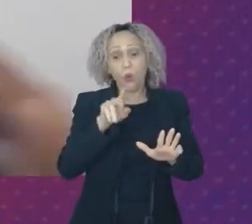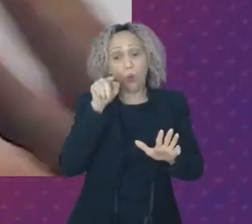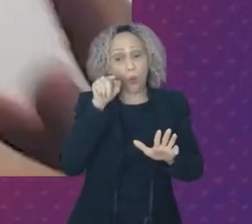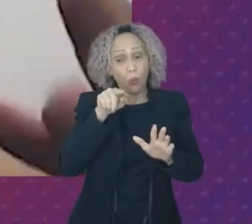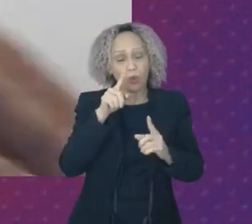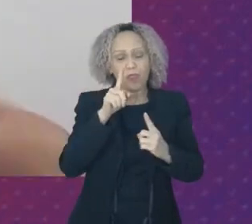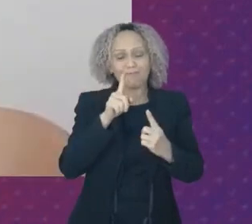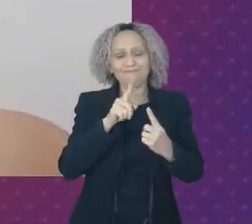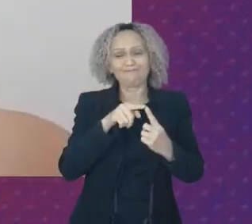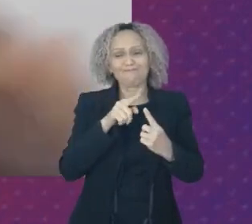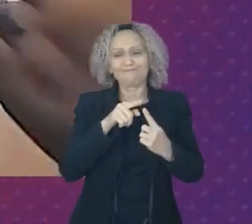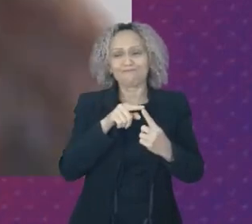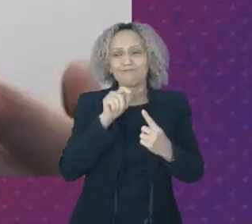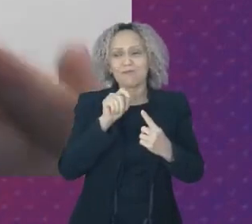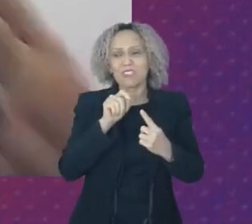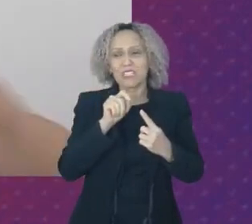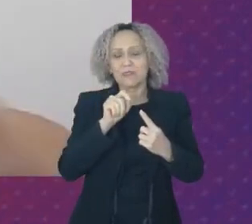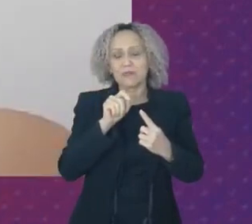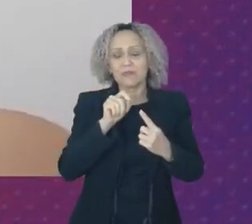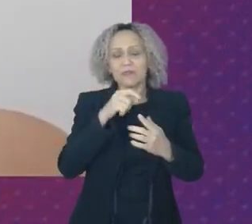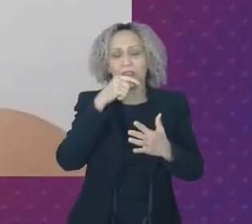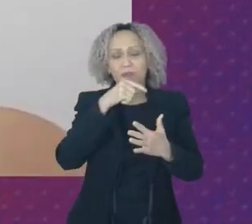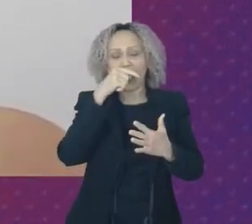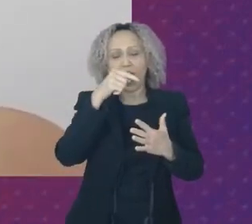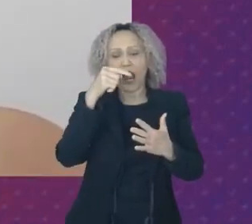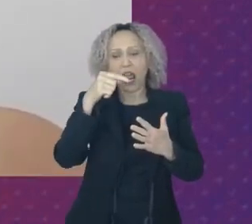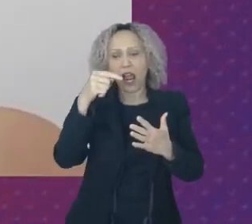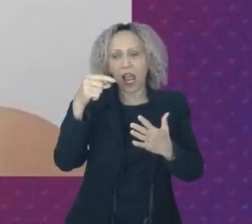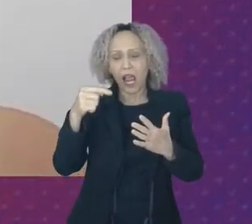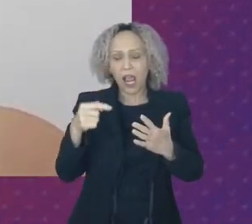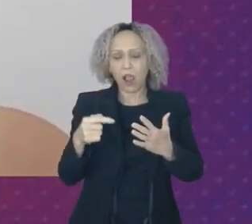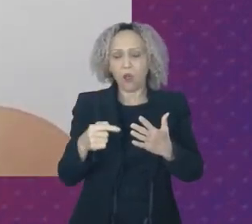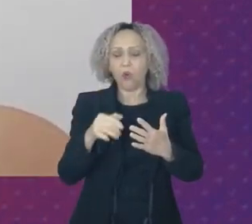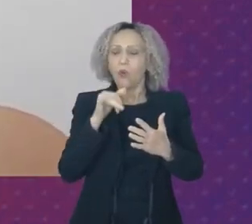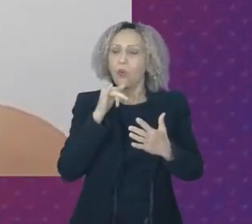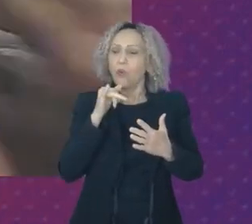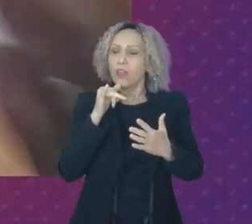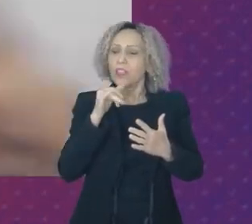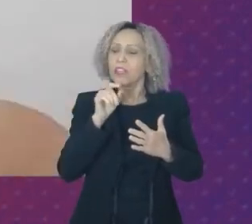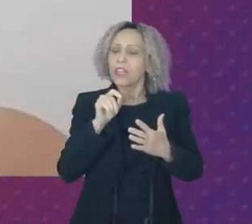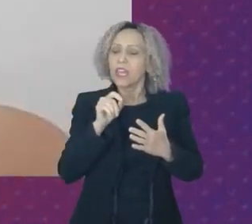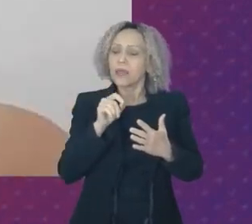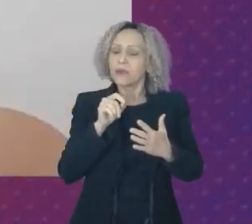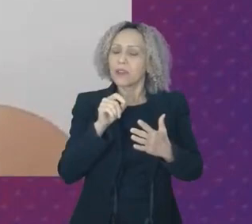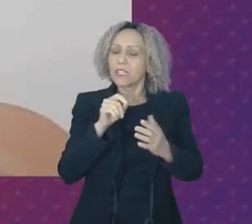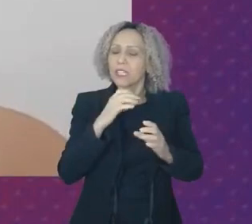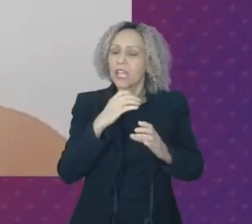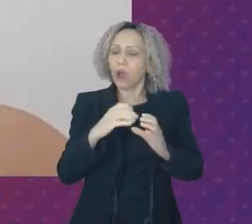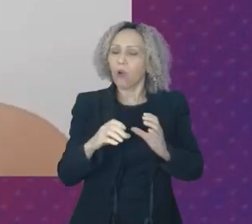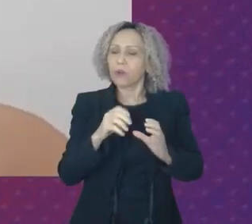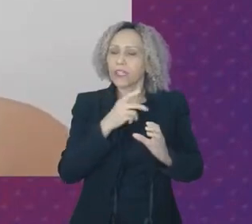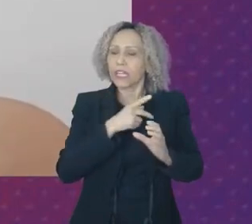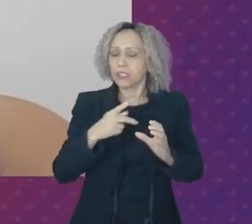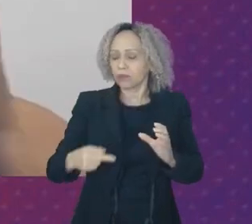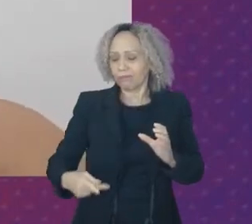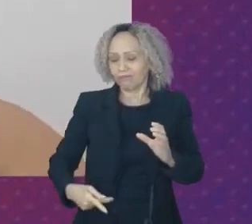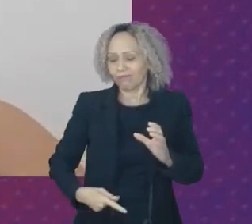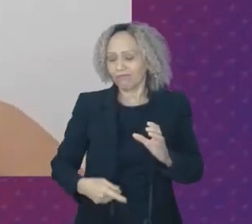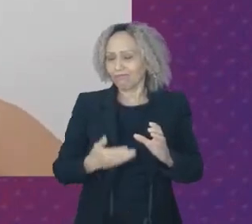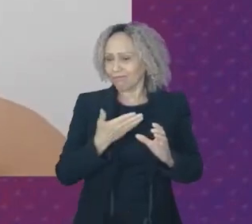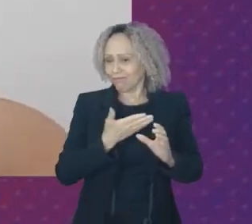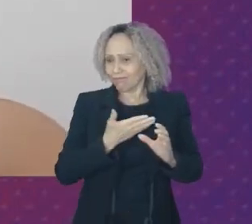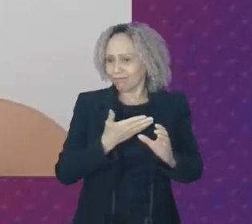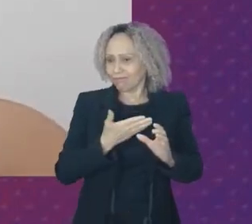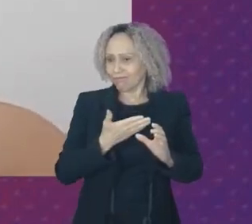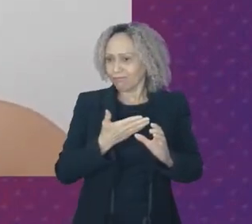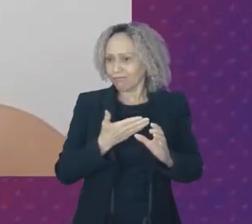aqui alguns exemplos de arquétipos e falo um pouco da comunicação do presidente, para que vocês vejam que ele não que